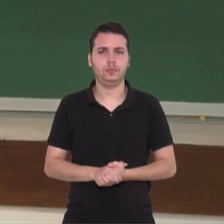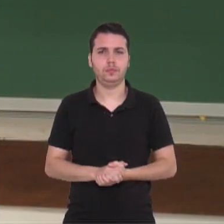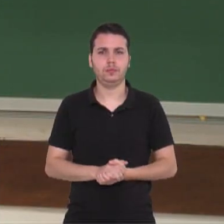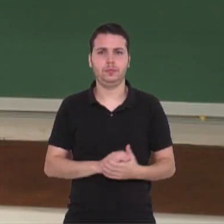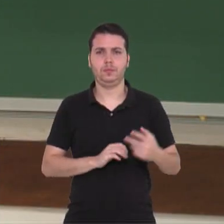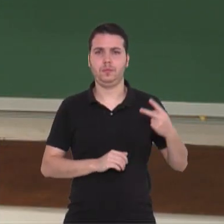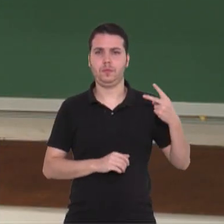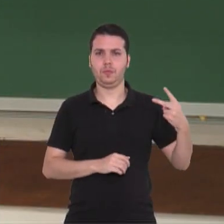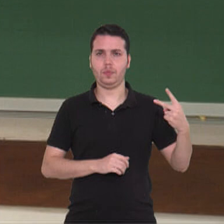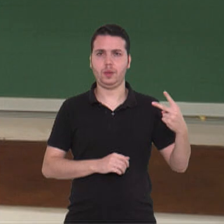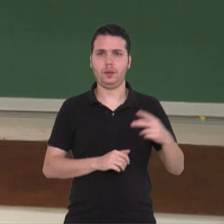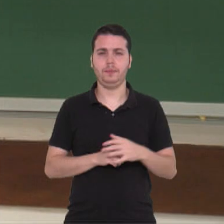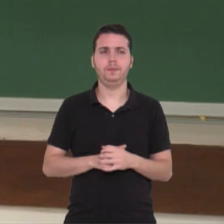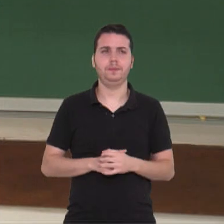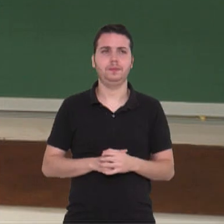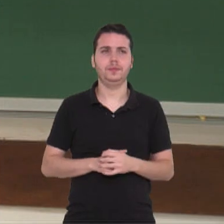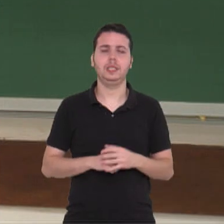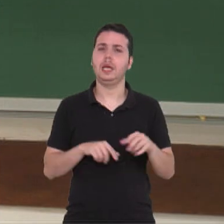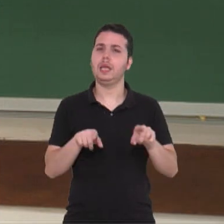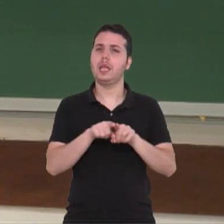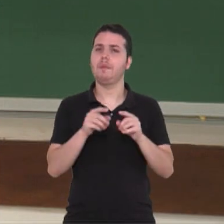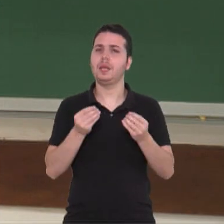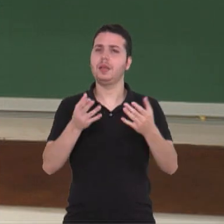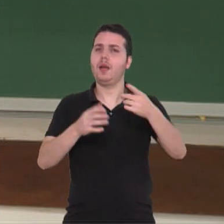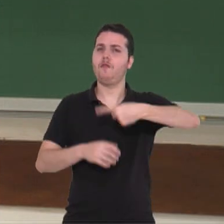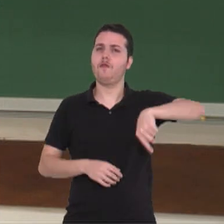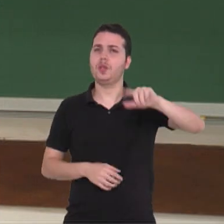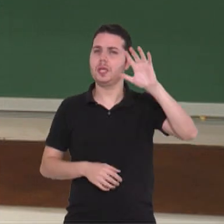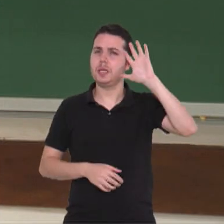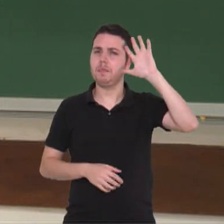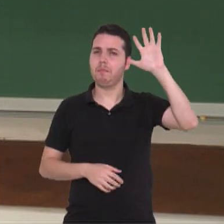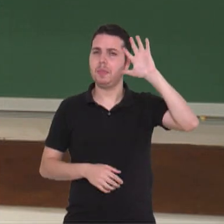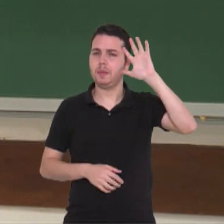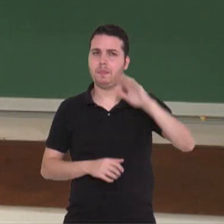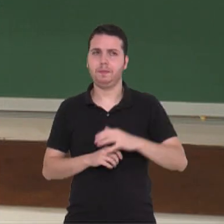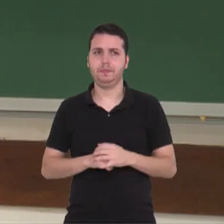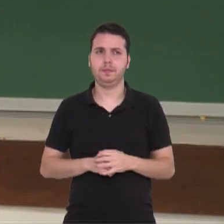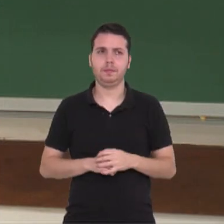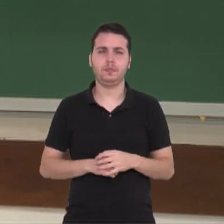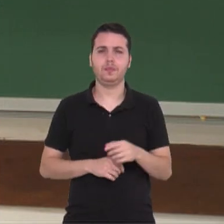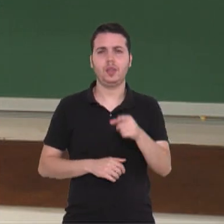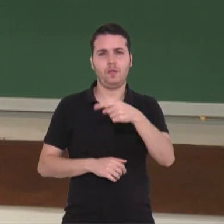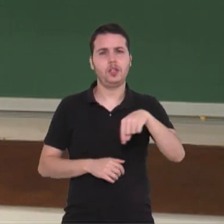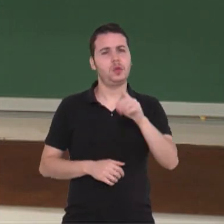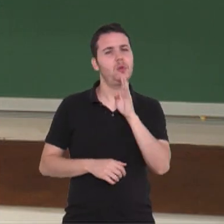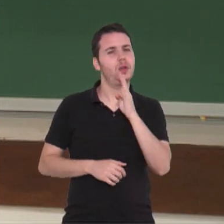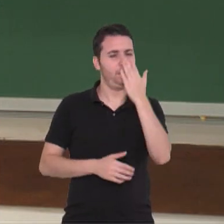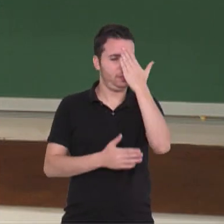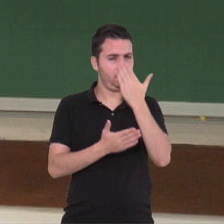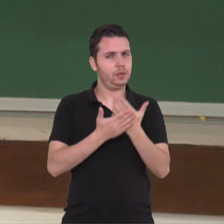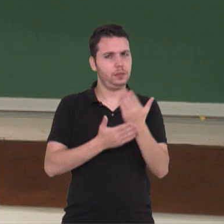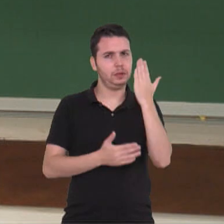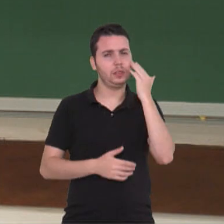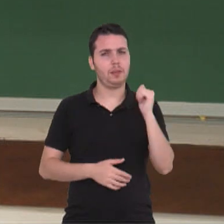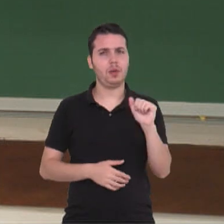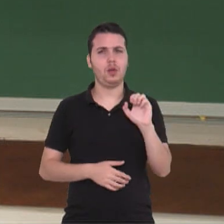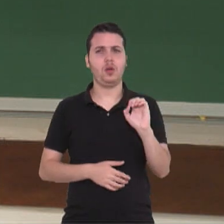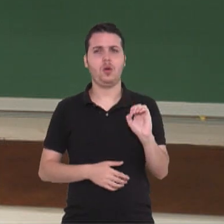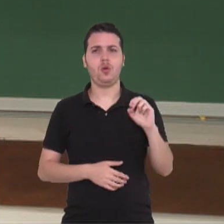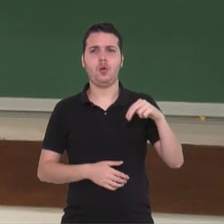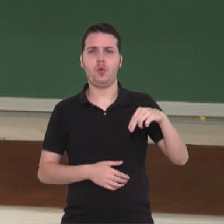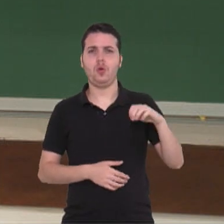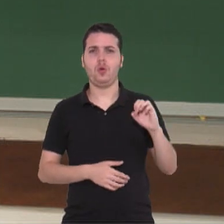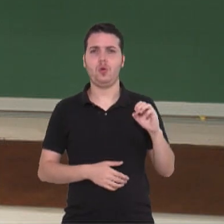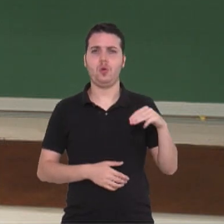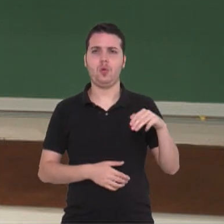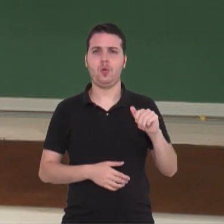A número 2 também, para vocês pensarem um pouco. Vocês conhecem, eu sei que vocês conhecem, mas esse nome também é uma